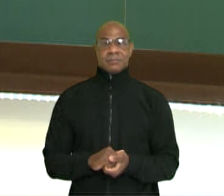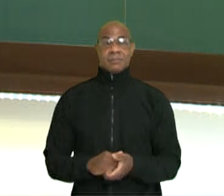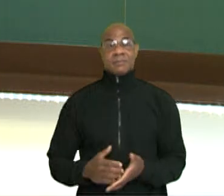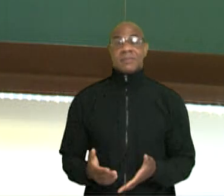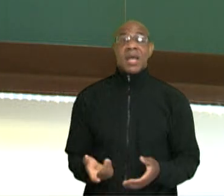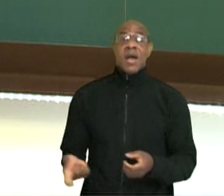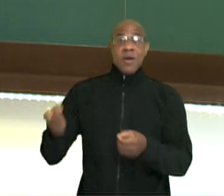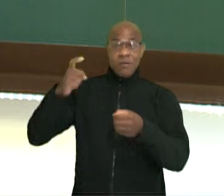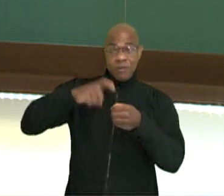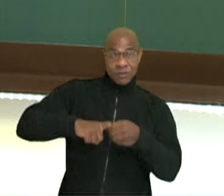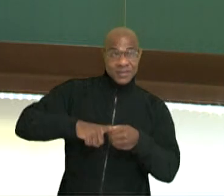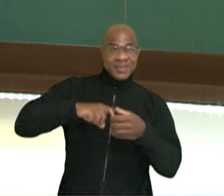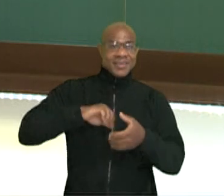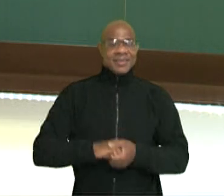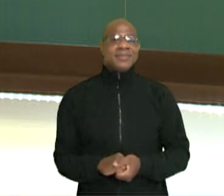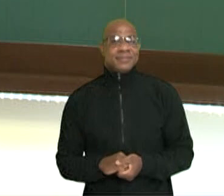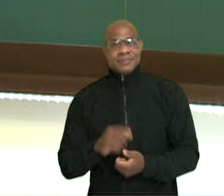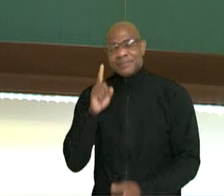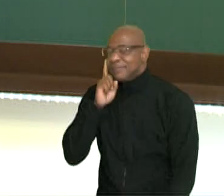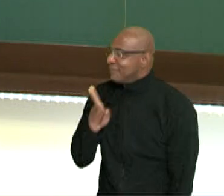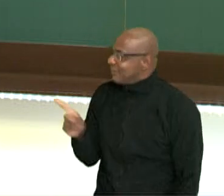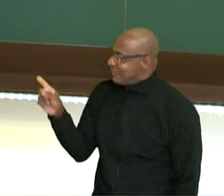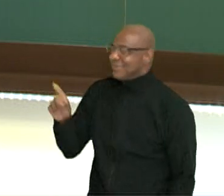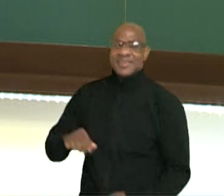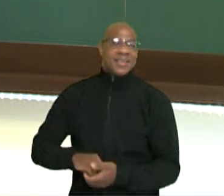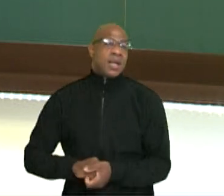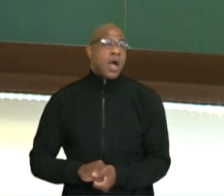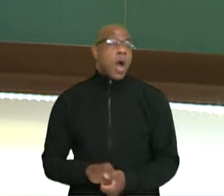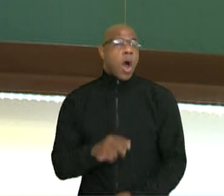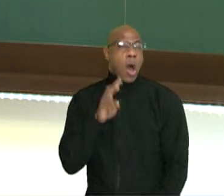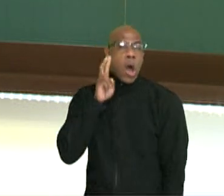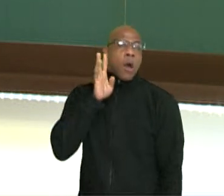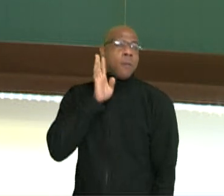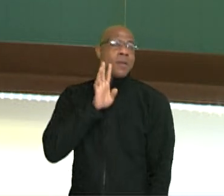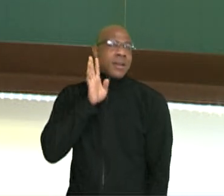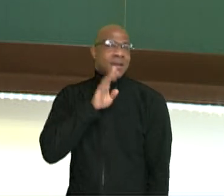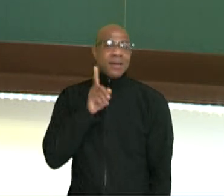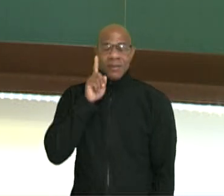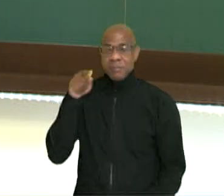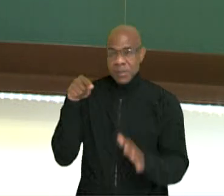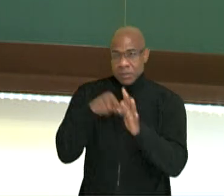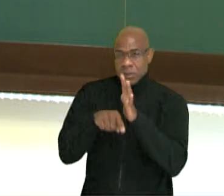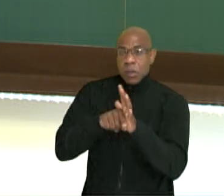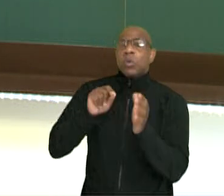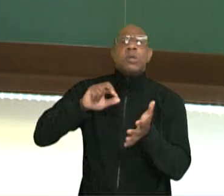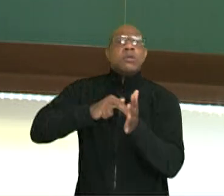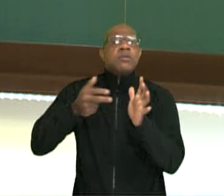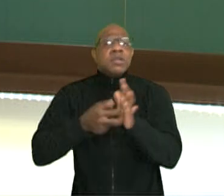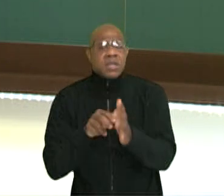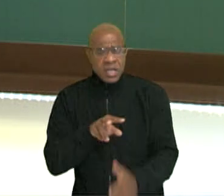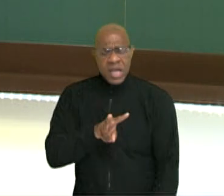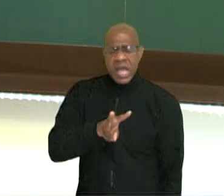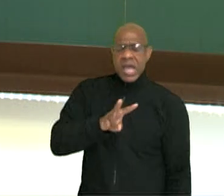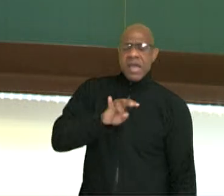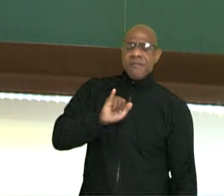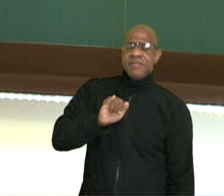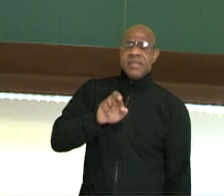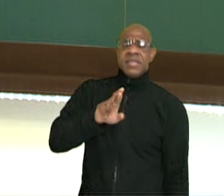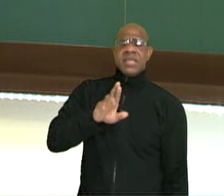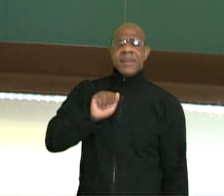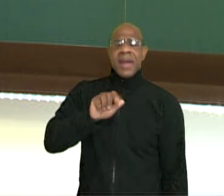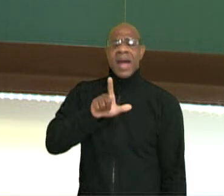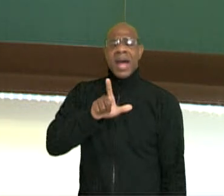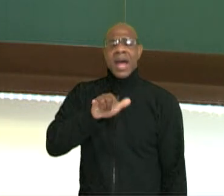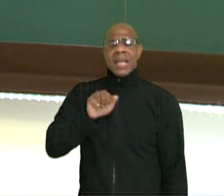Voltei, gabaritar contigo atividade 3. Olha que bacana o que eu te perguntei. O que significa viralizar